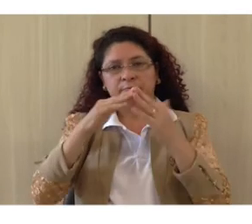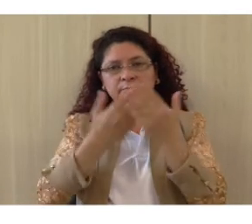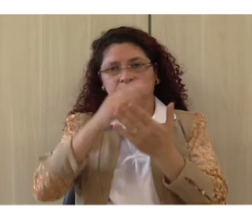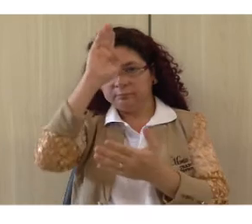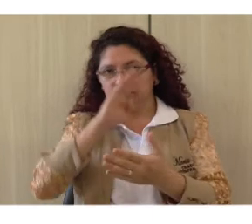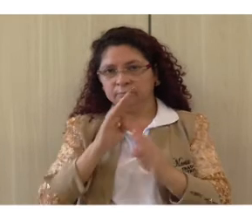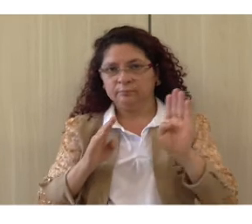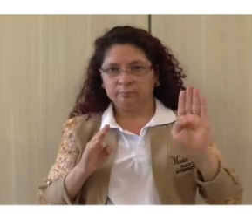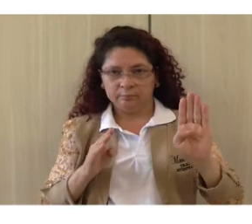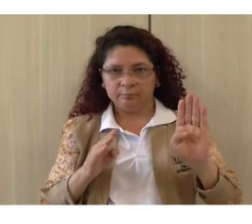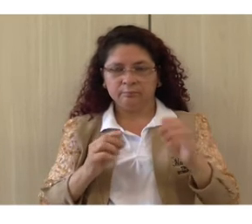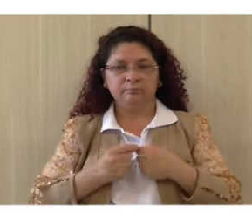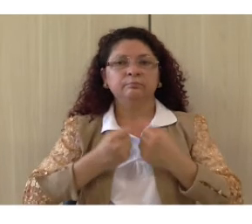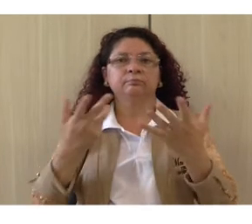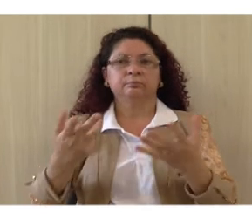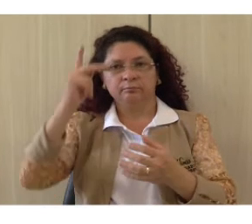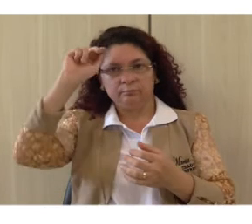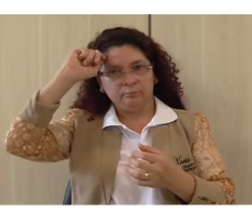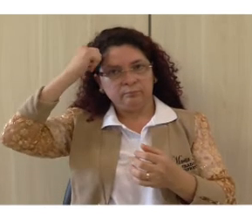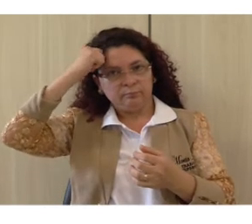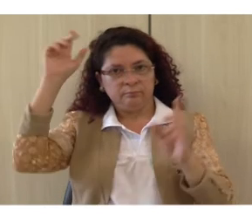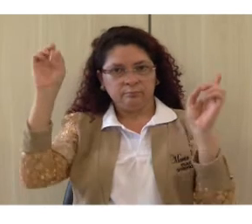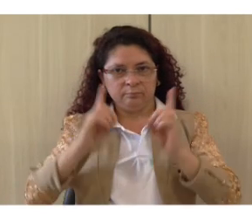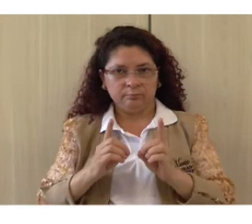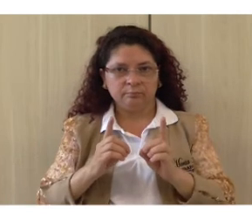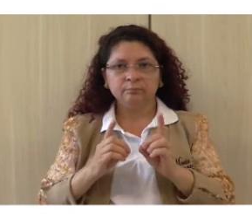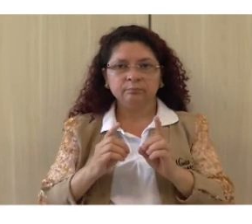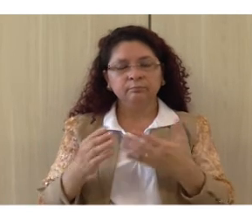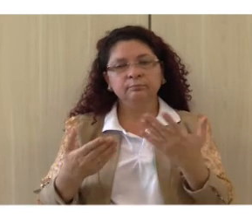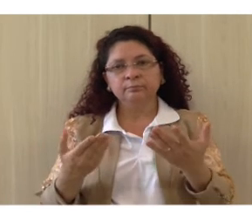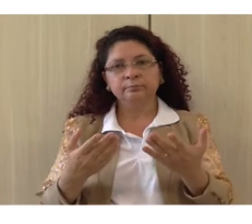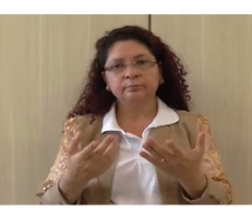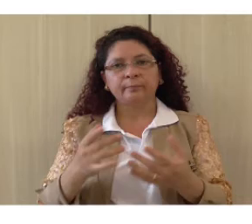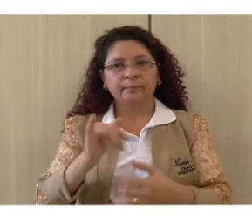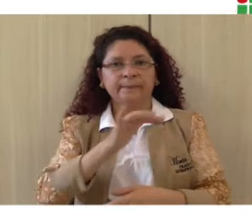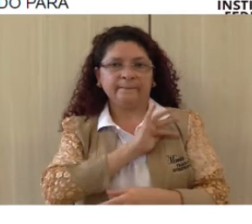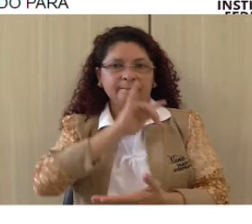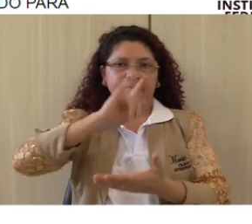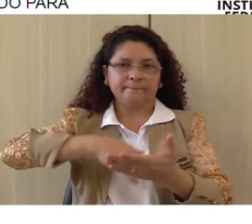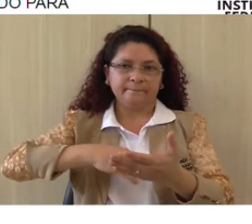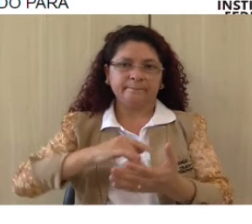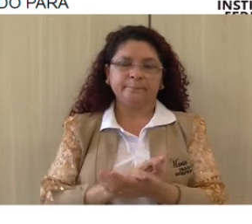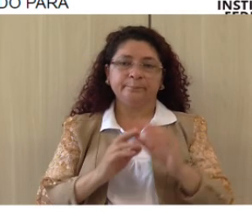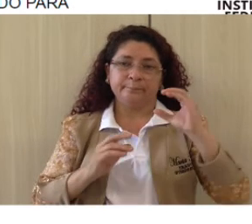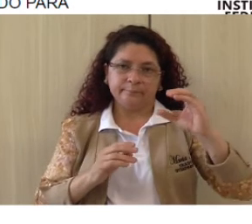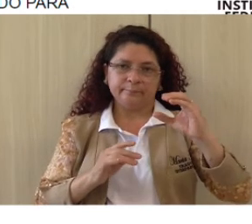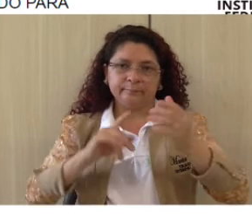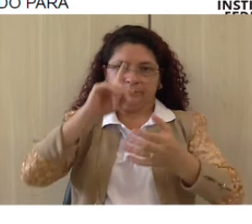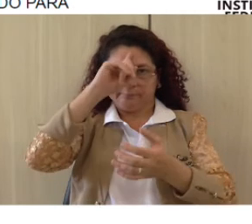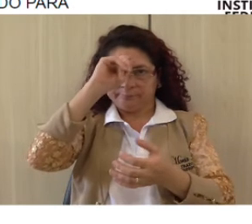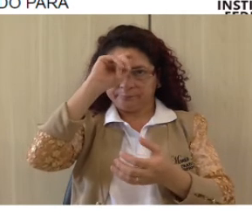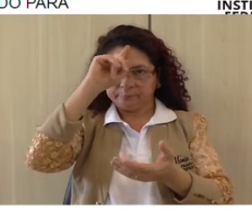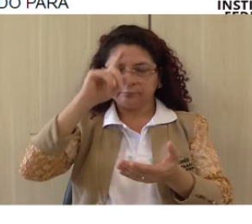B. Autodeclaração de pessoa com deficiência a ser fornecida pelo IFPA. C. Laudo